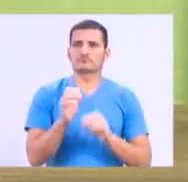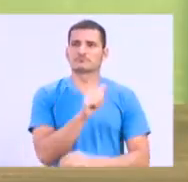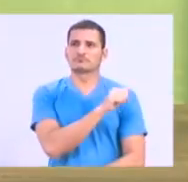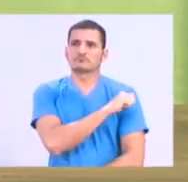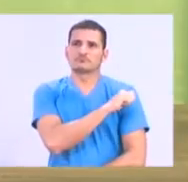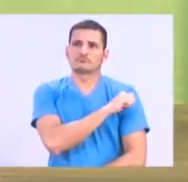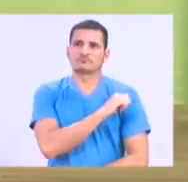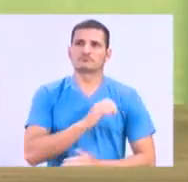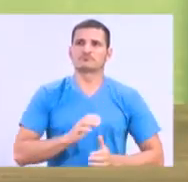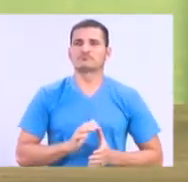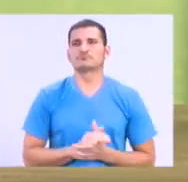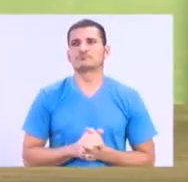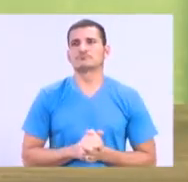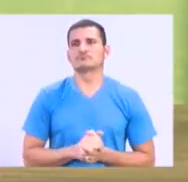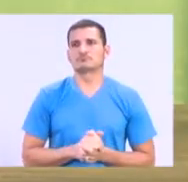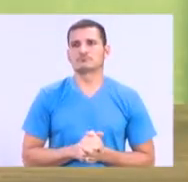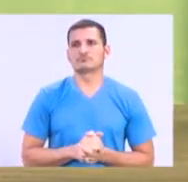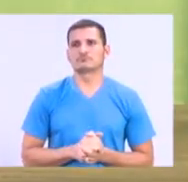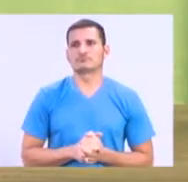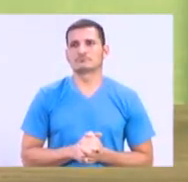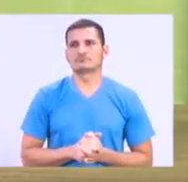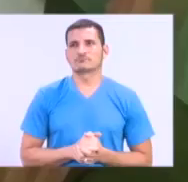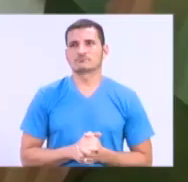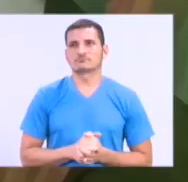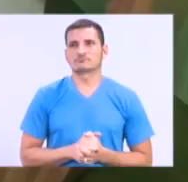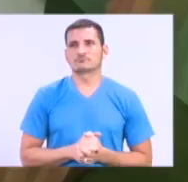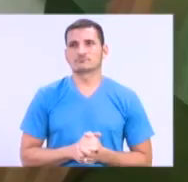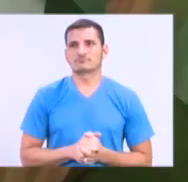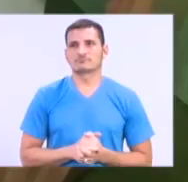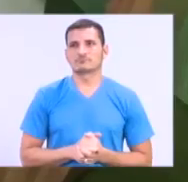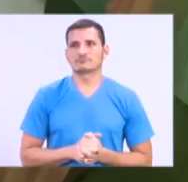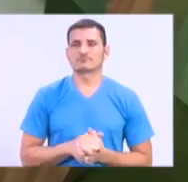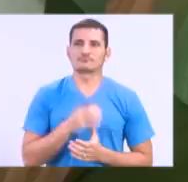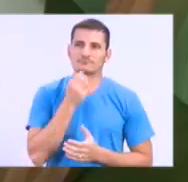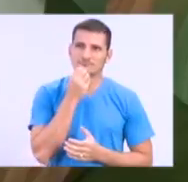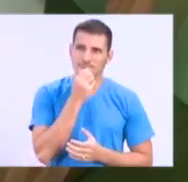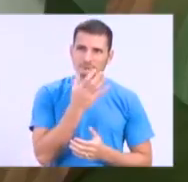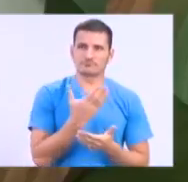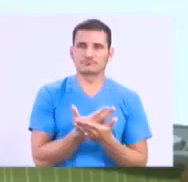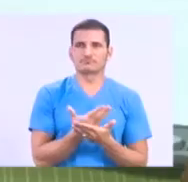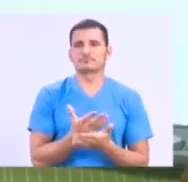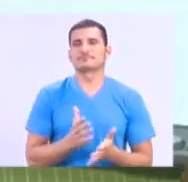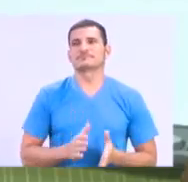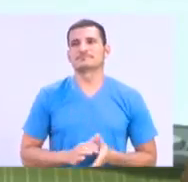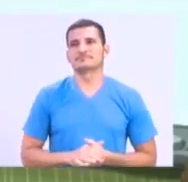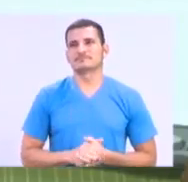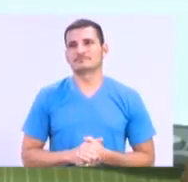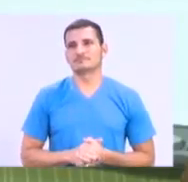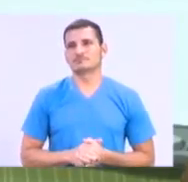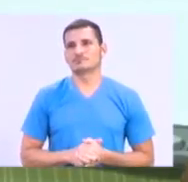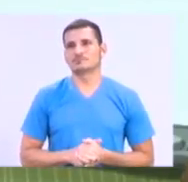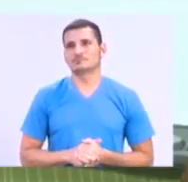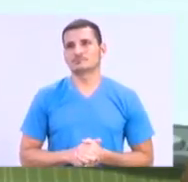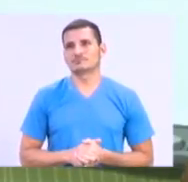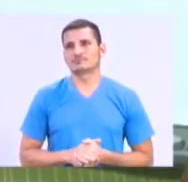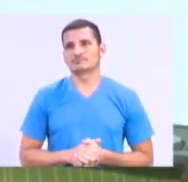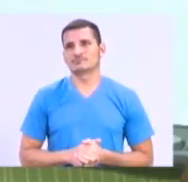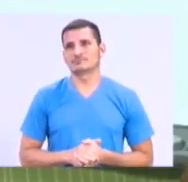Então, acredito que foi uma boa aula. Ok, então vamos